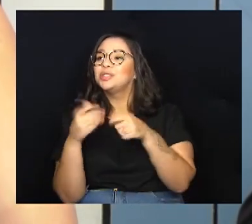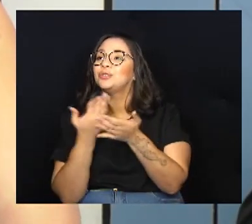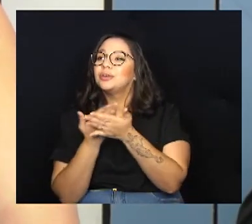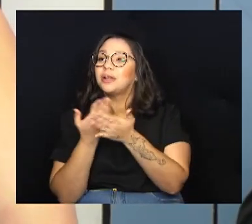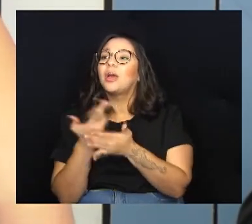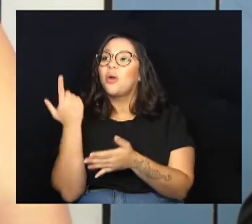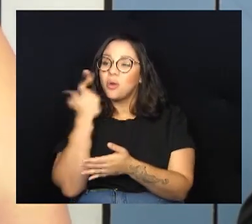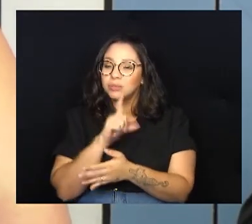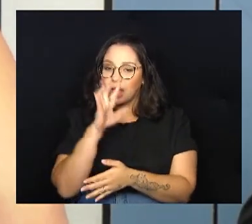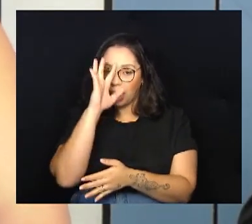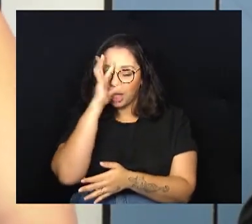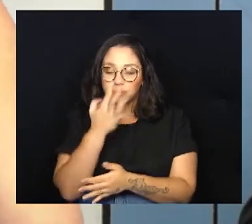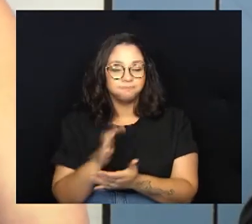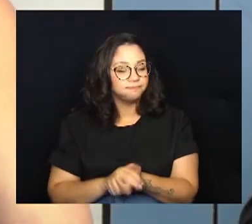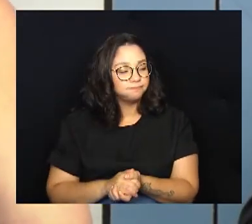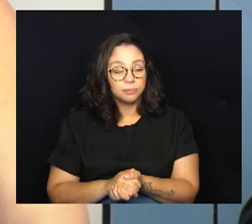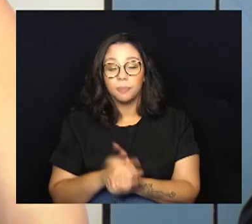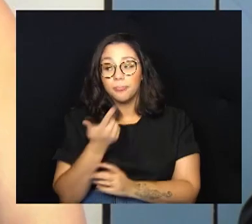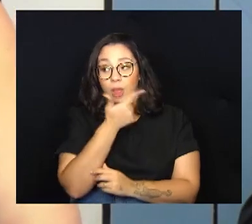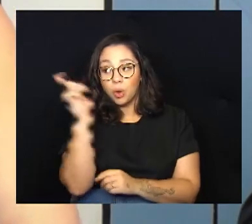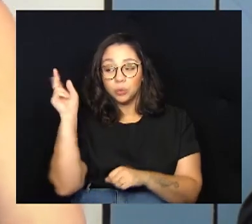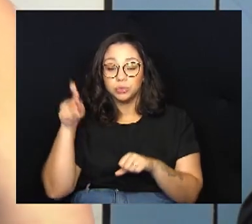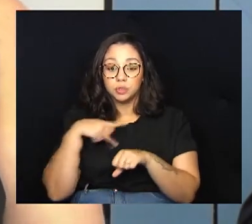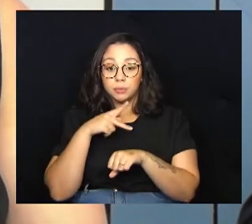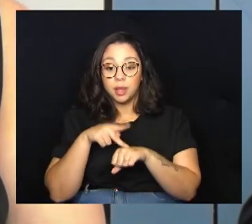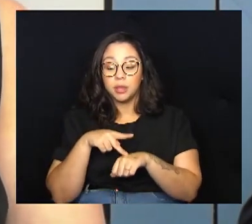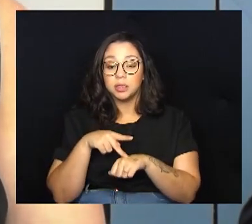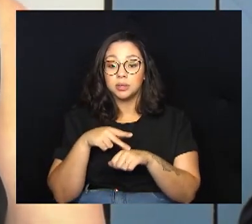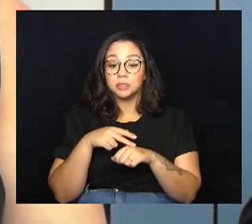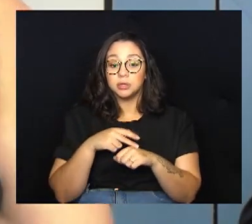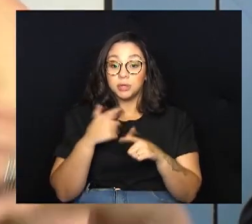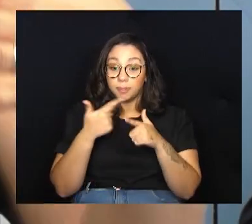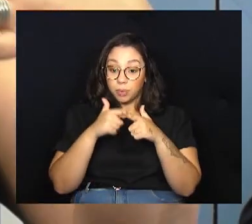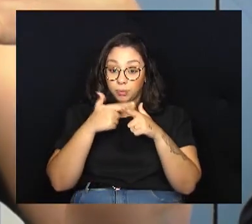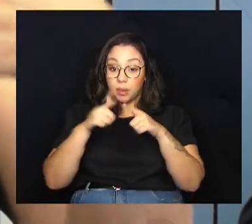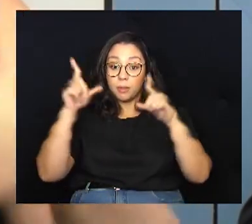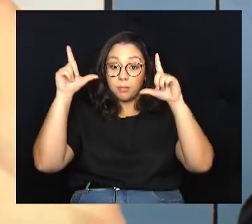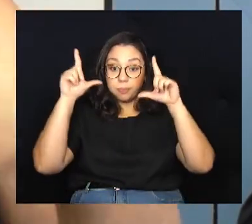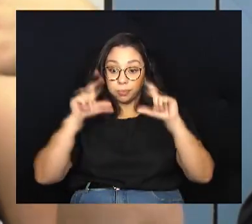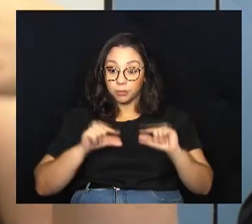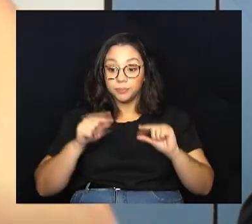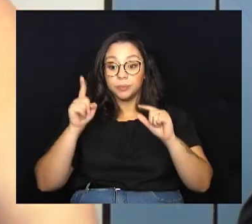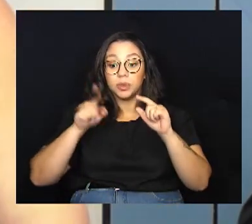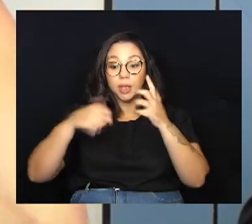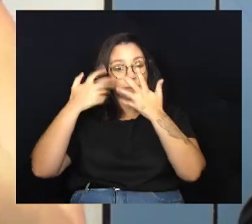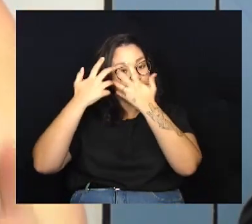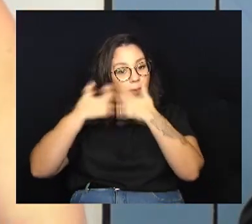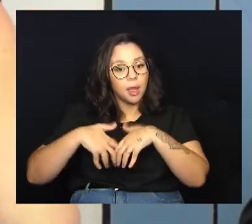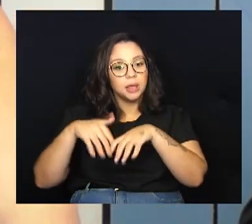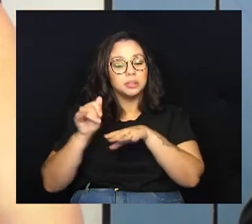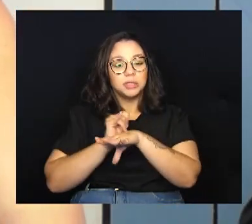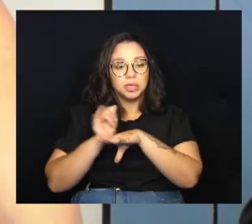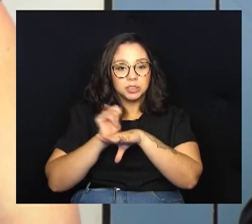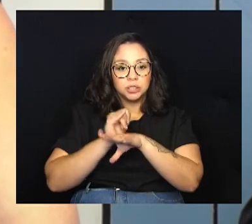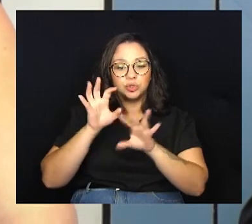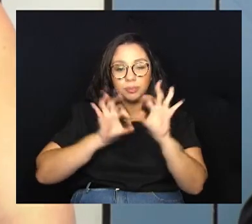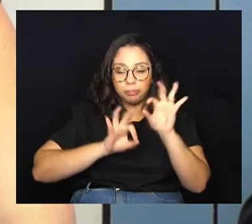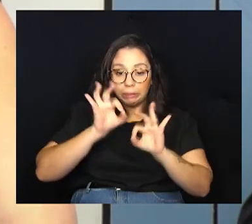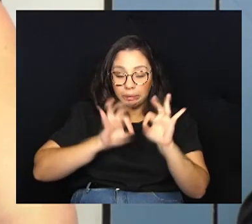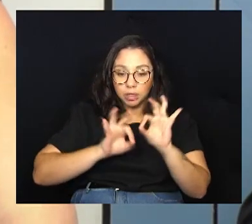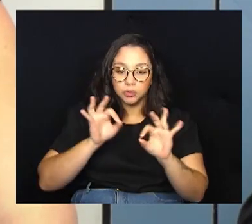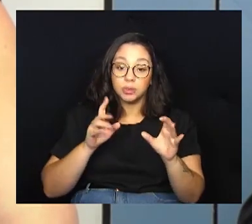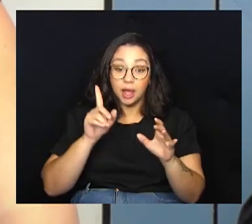negligenciando essa criança. É o todo. Então essa criança precisa tem um ditado africano que fala, a gente vê